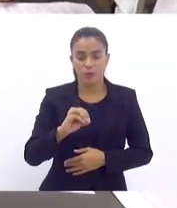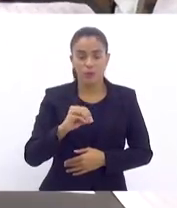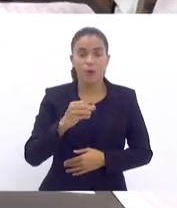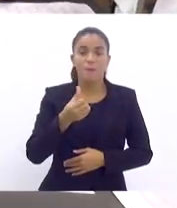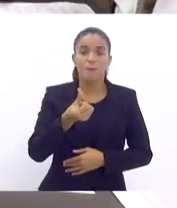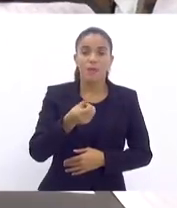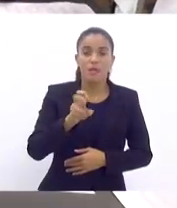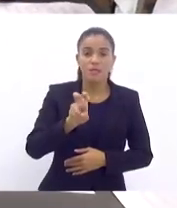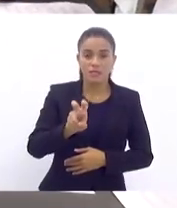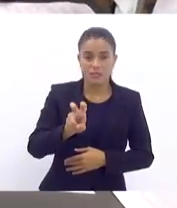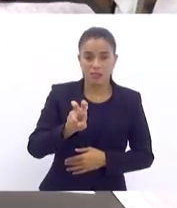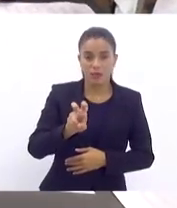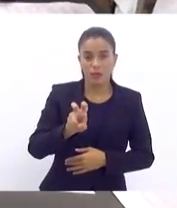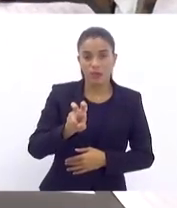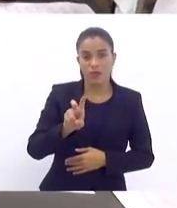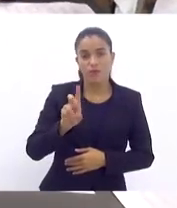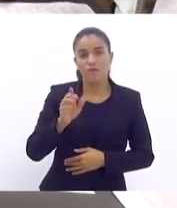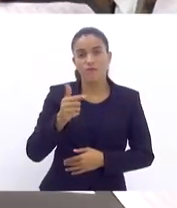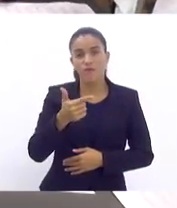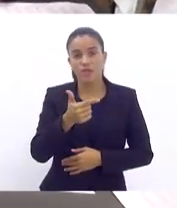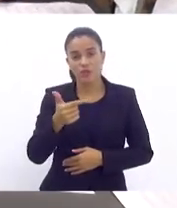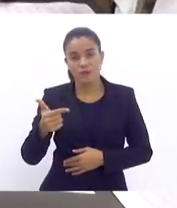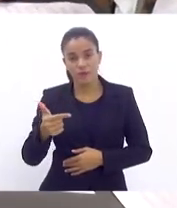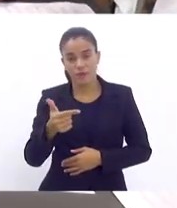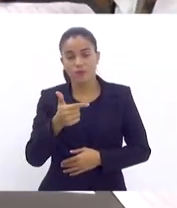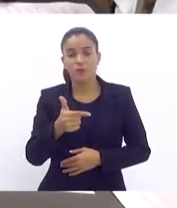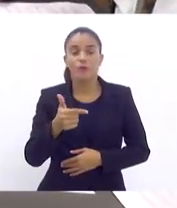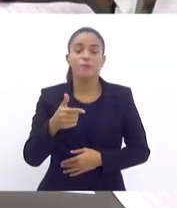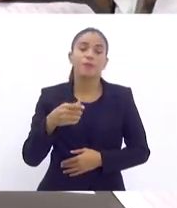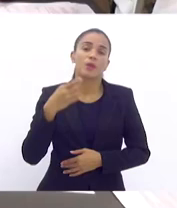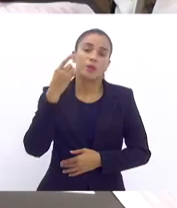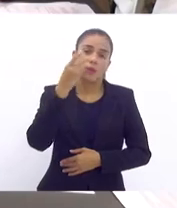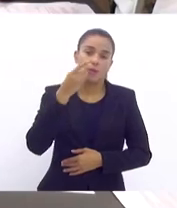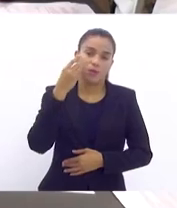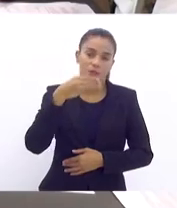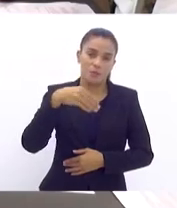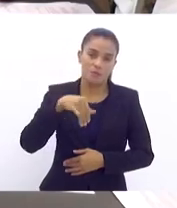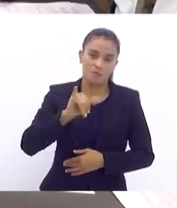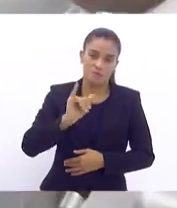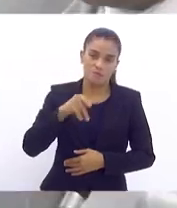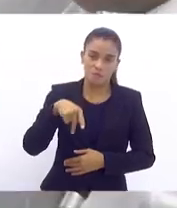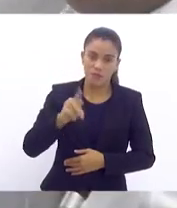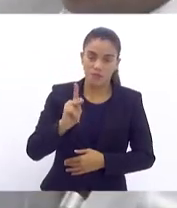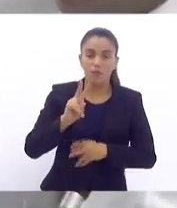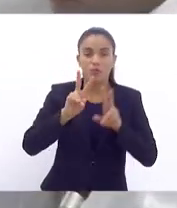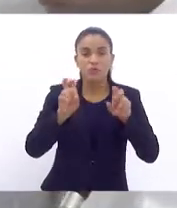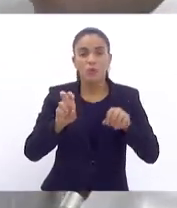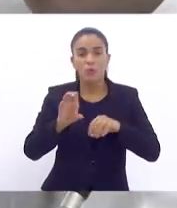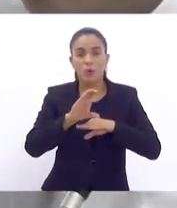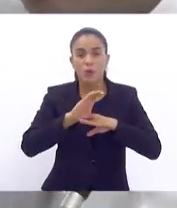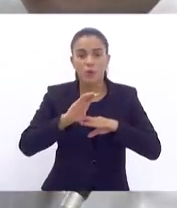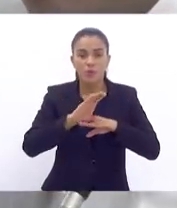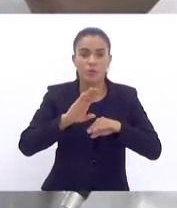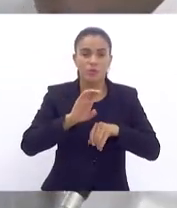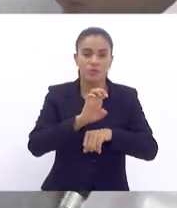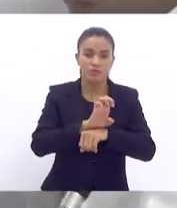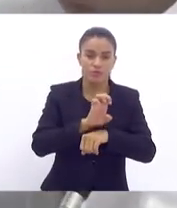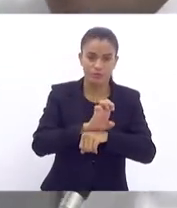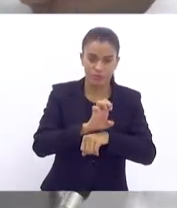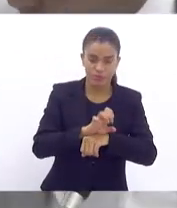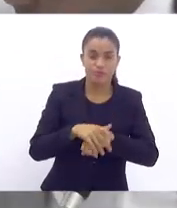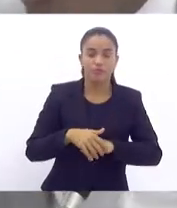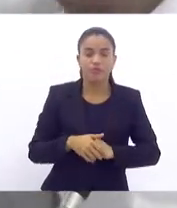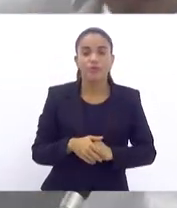65 22 de 22 de autoria do deputado Carlos Mickey que dispõe sobre o Conselho Estadual de ambientes conema